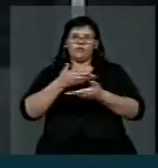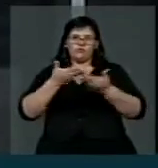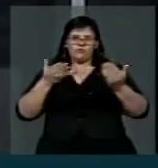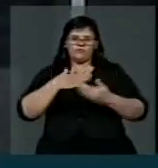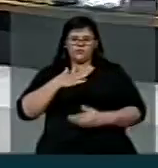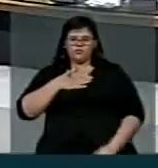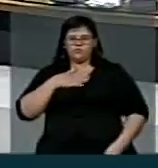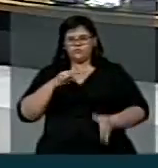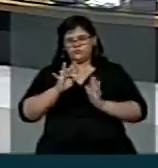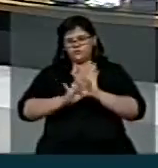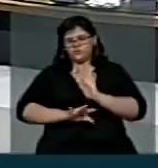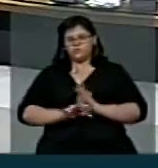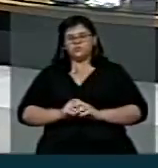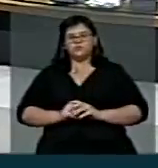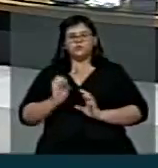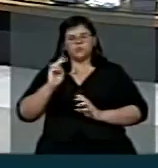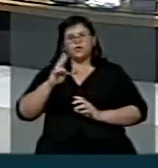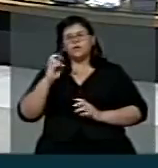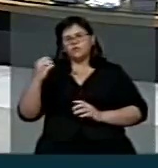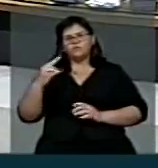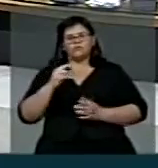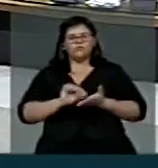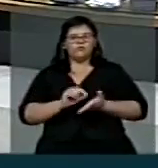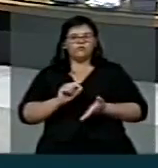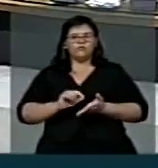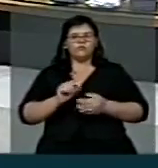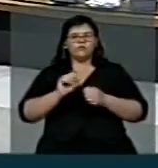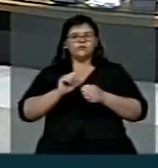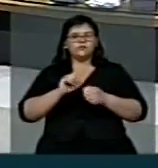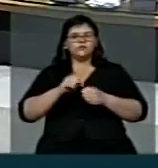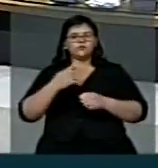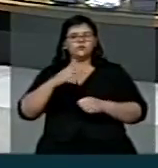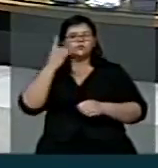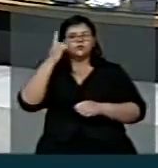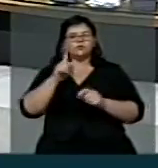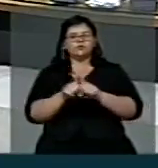comunicação dessa casa. Muito obrigado. Acato o pedido de Vossa Excelência, como também o pedido do deputado Onofre Sant'Agostini.